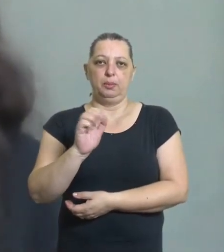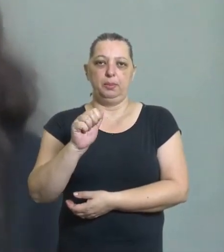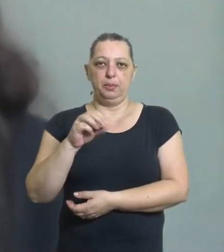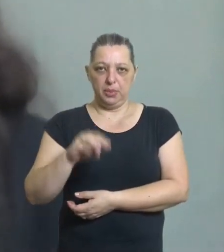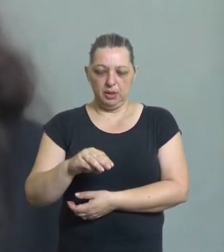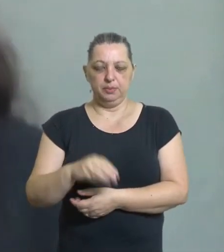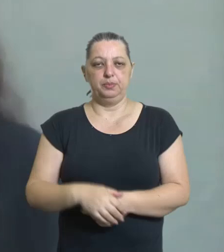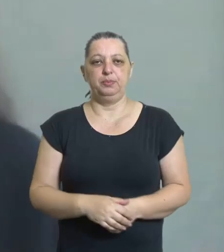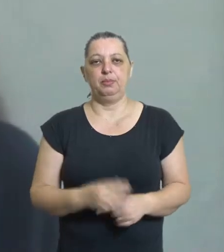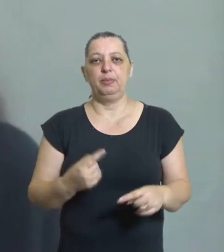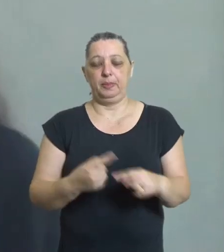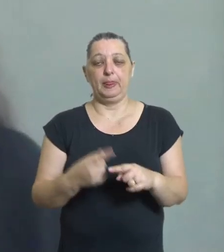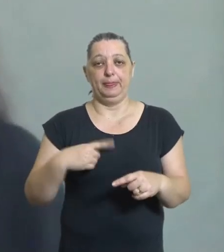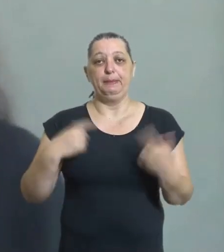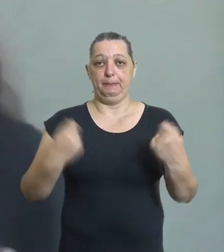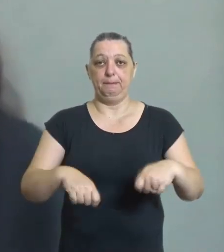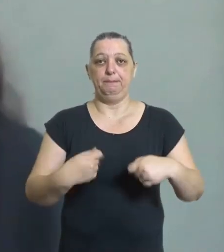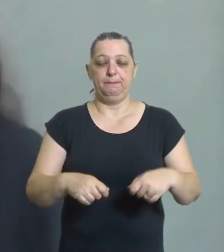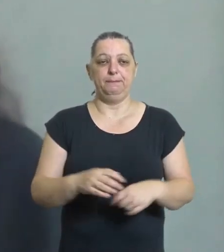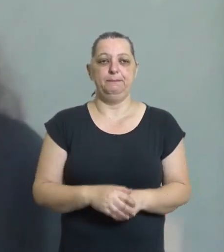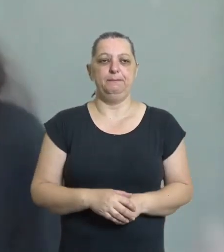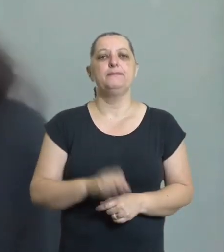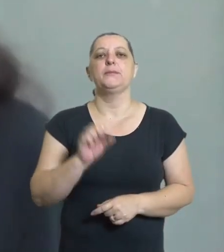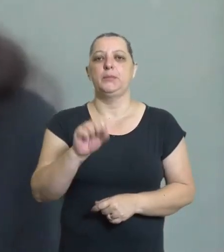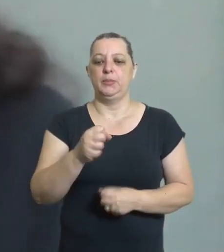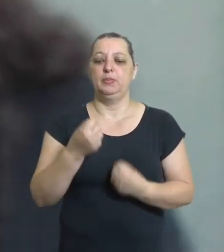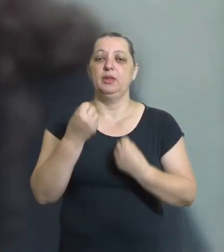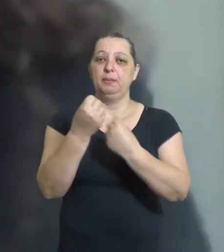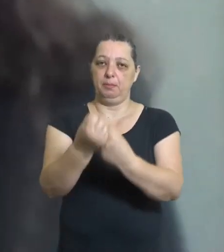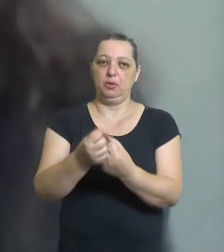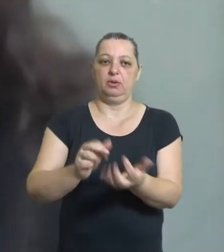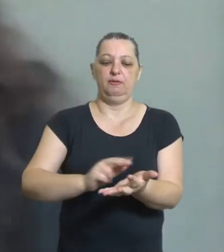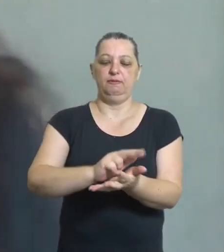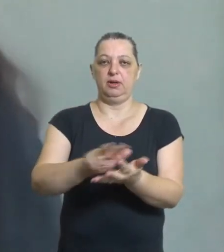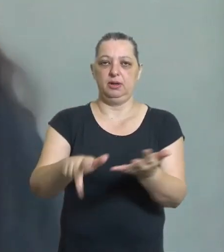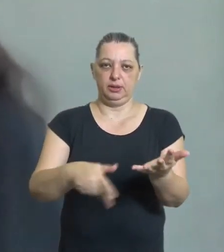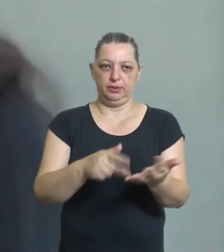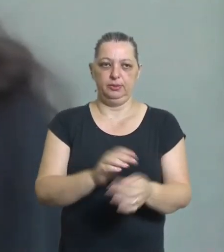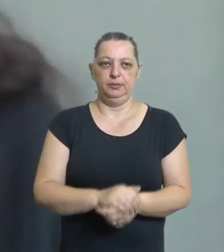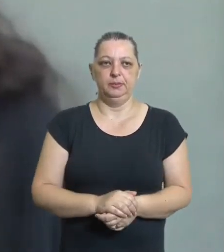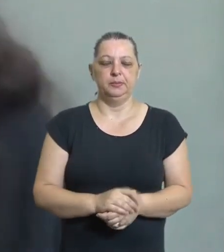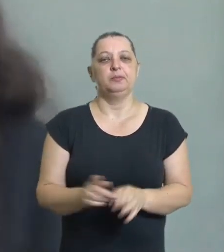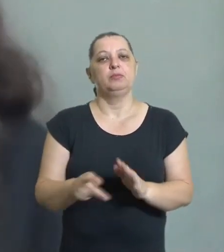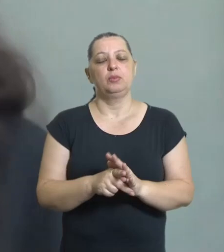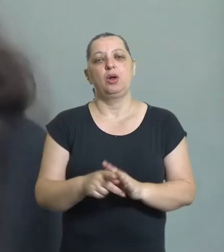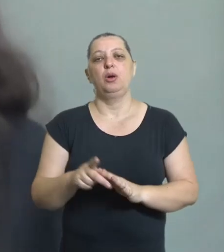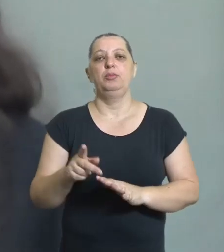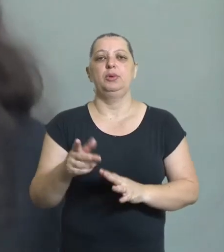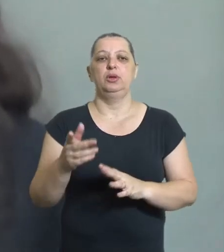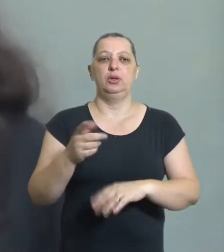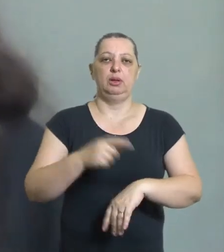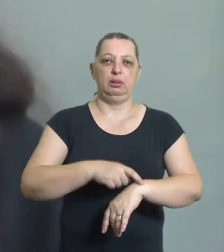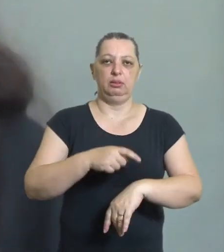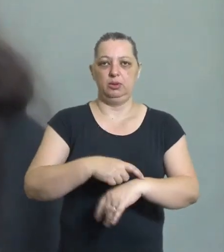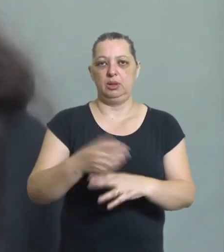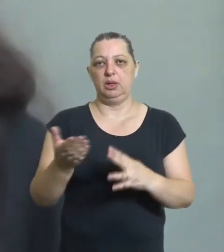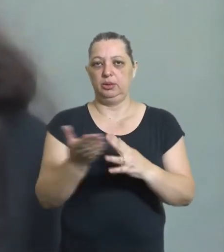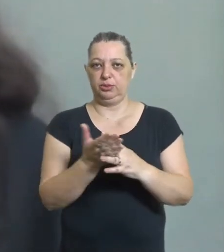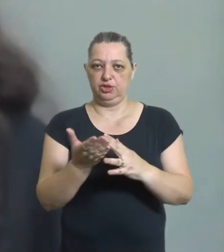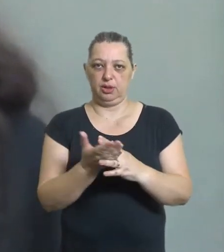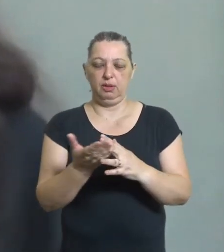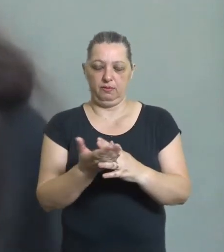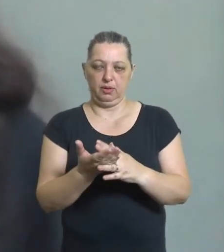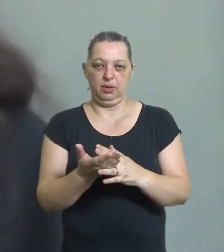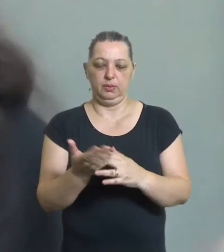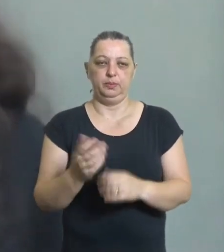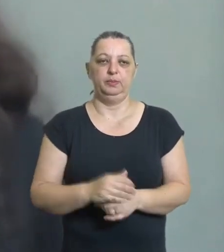ele vai precisar, sim, desses apoios, que são geralmente no contraturno. Então, é importante